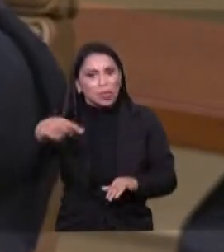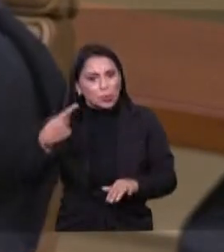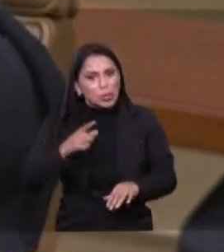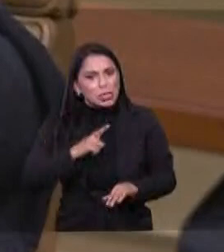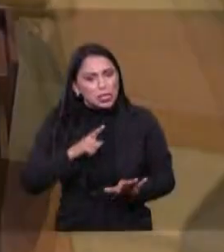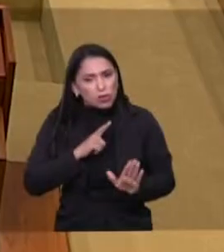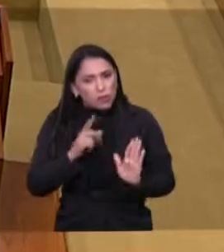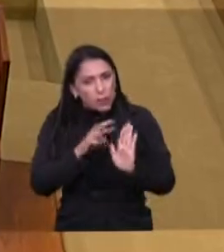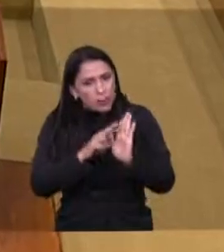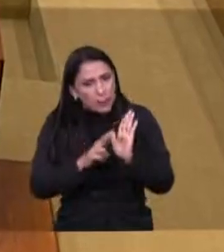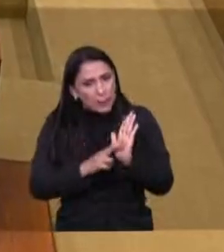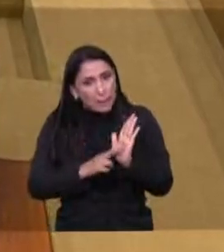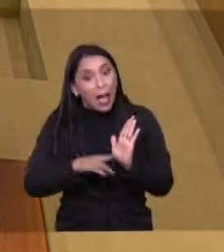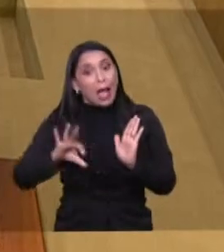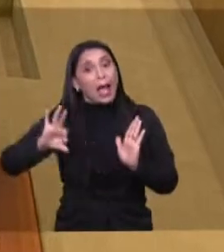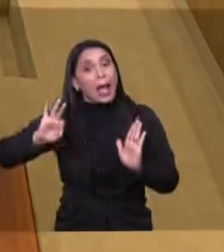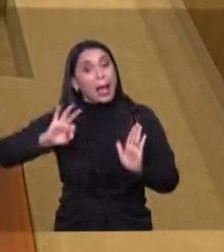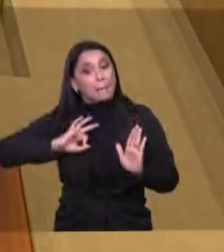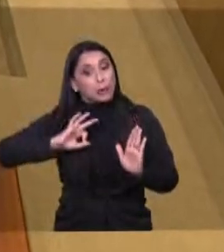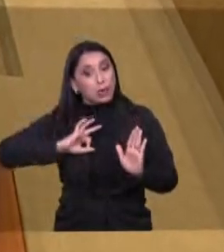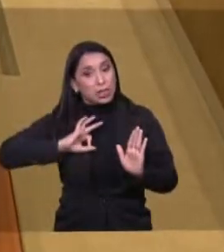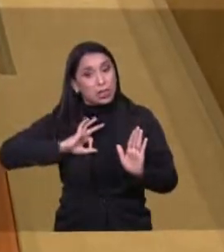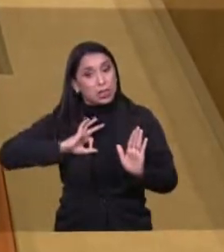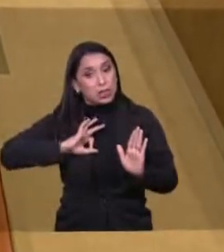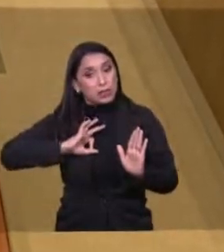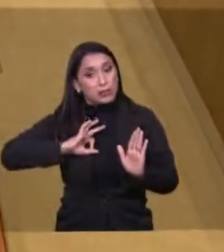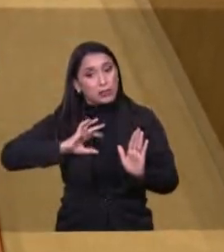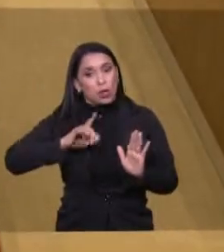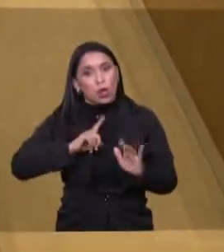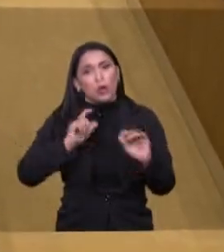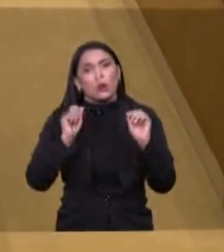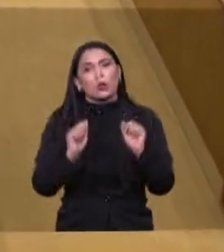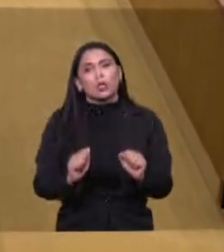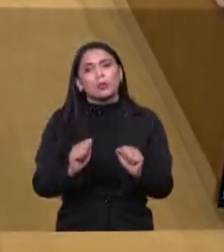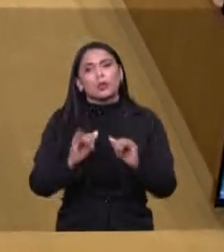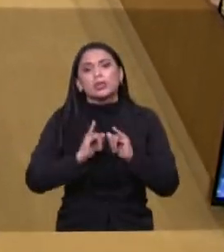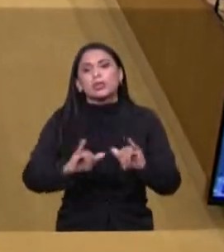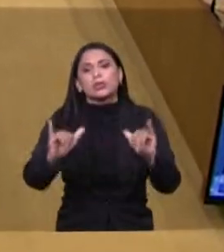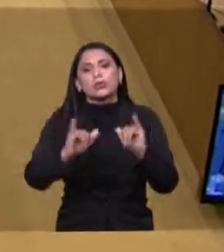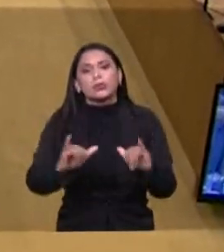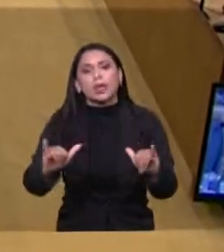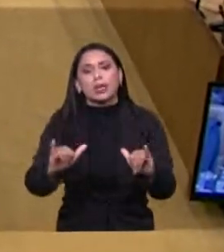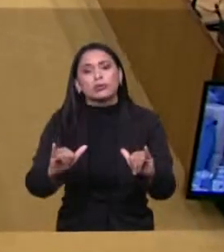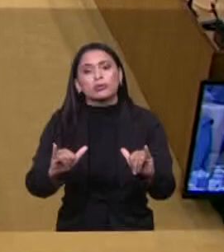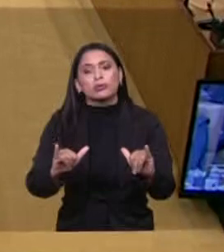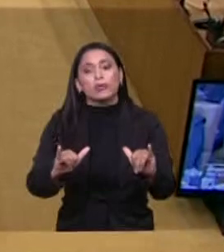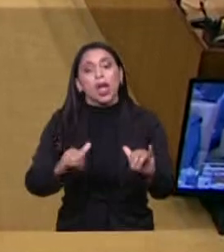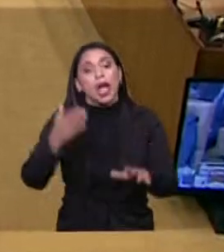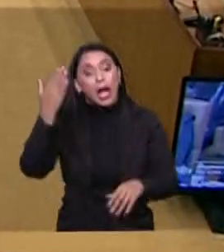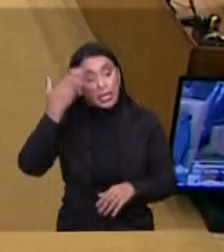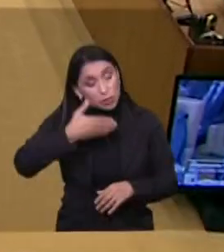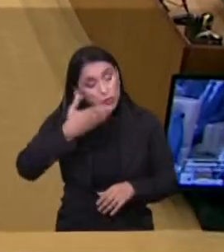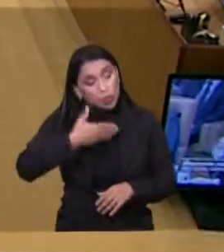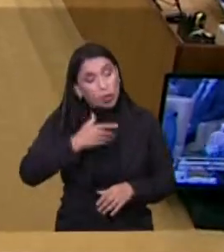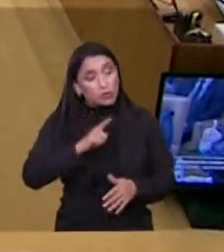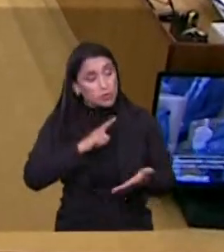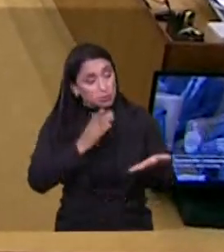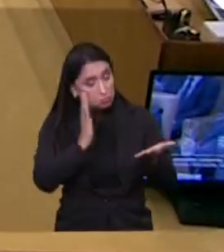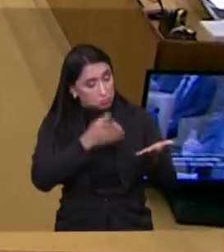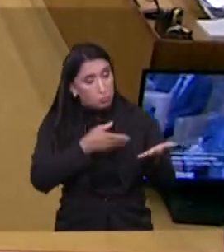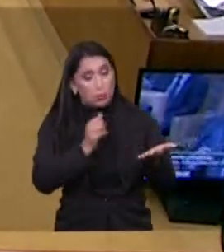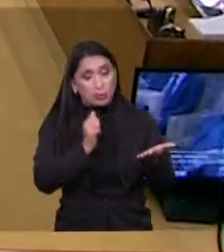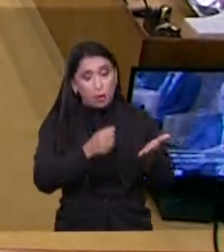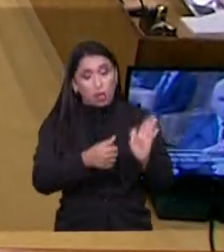uma padronização da polícia. Então, o que pode ser divulgado? Pode ser divulgado as provas que foram obtidas,